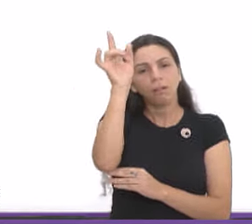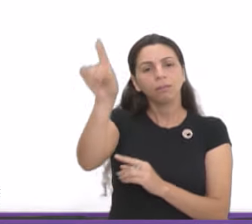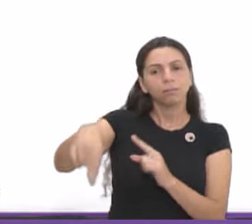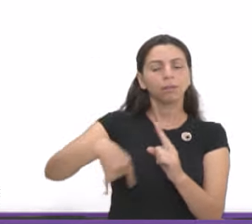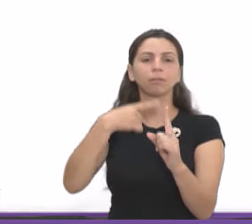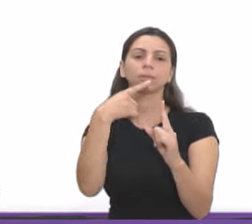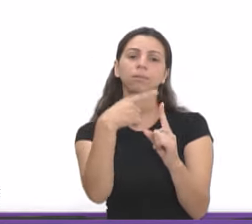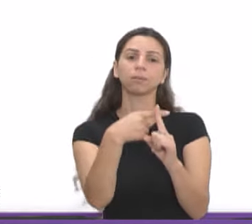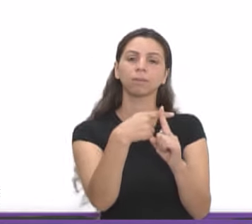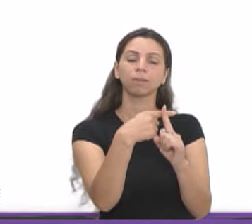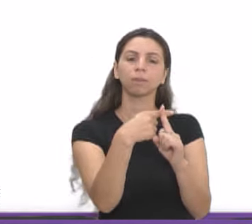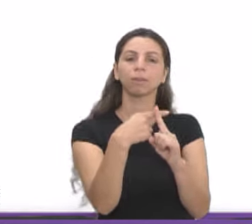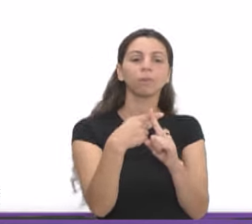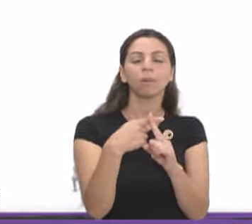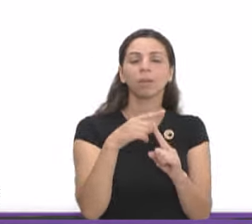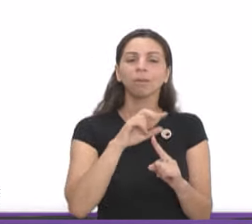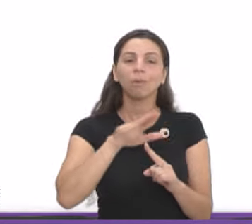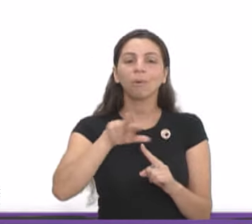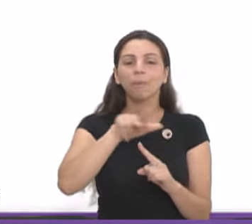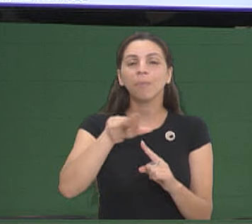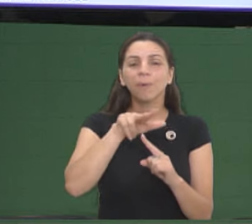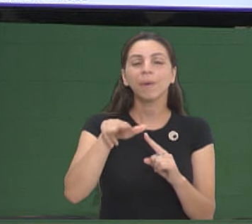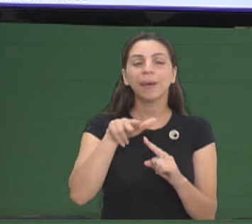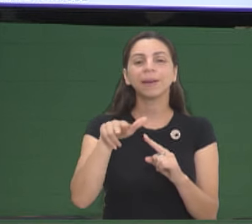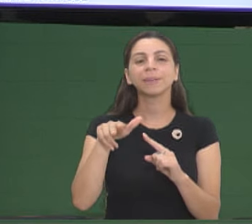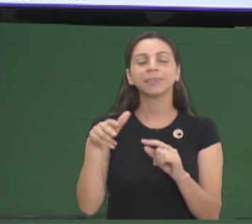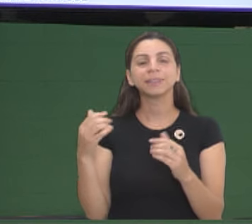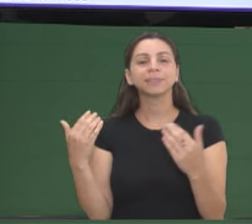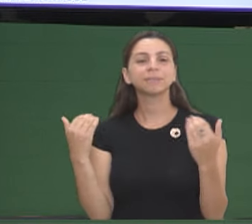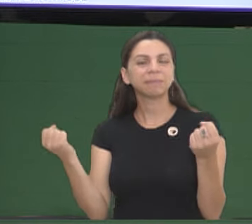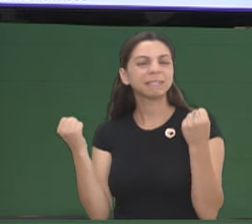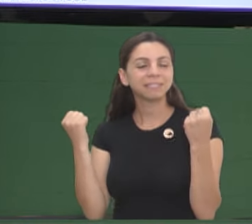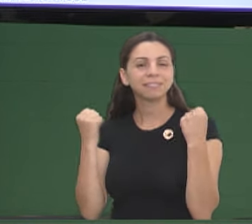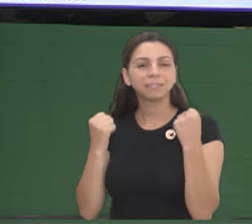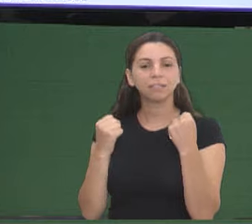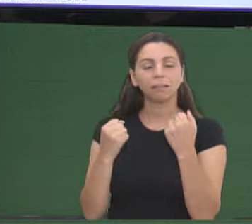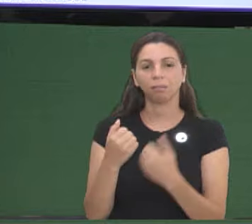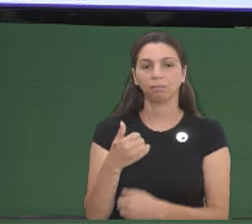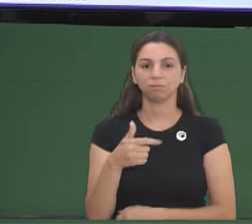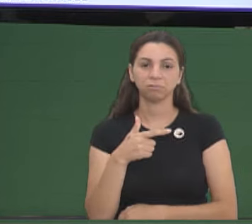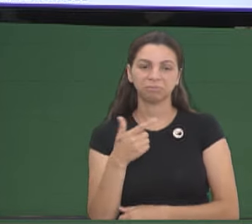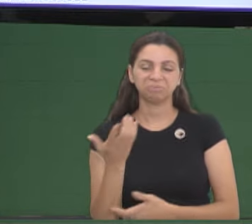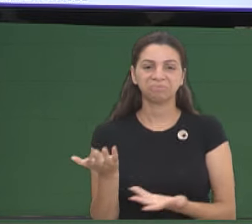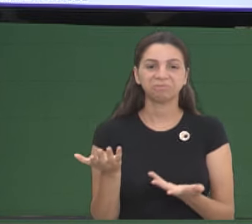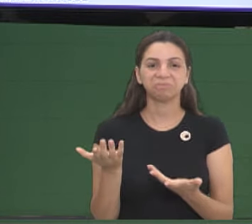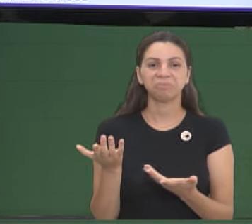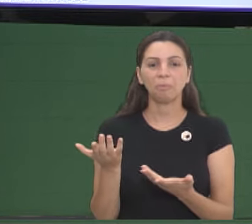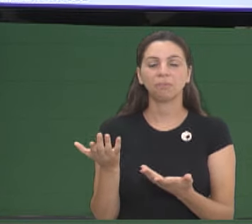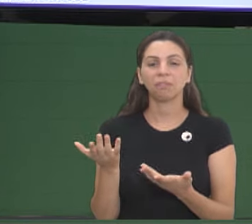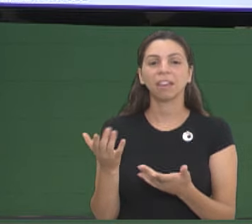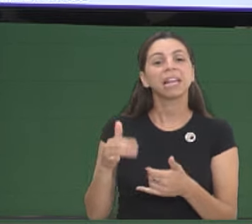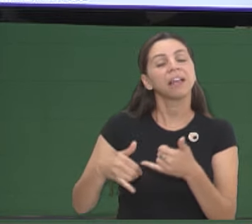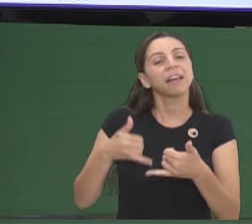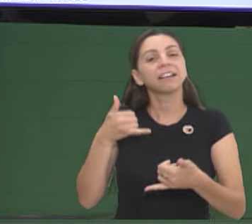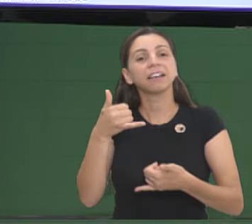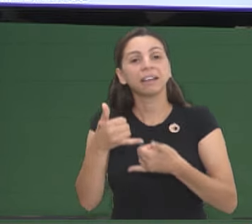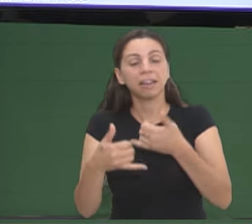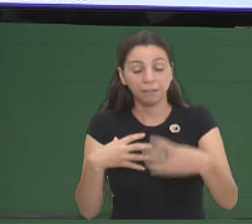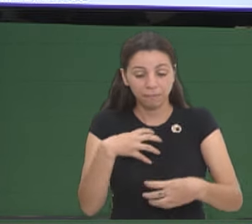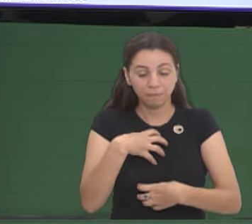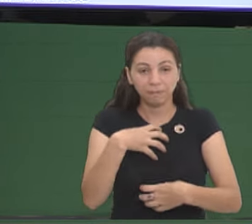que não é uma atividade chata só porque não tem competição, mas que ela trabalha muito o nosso emocional, nos faz